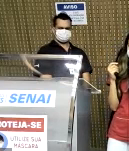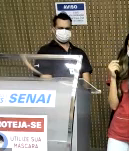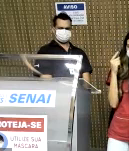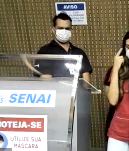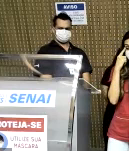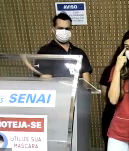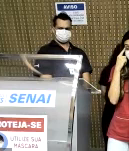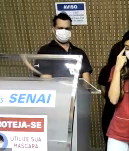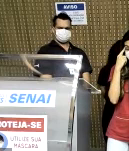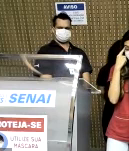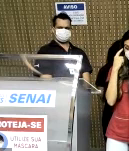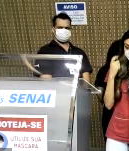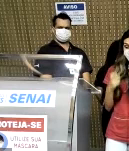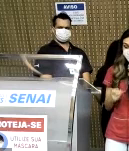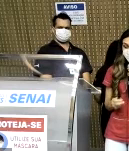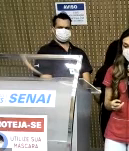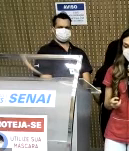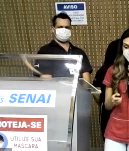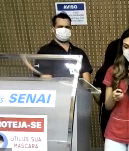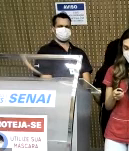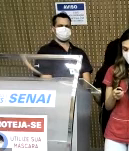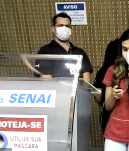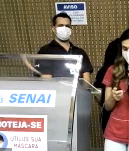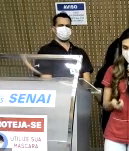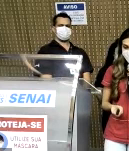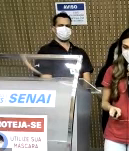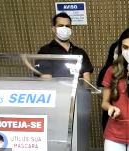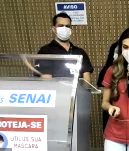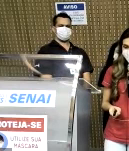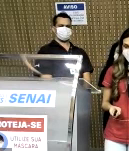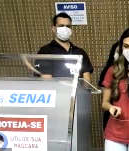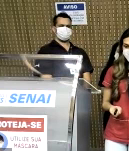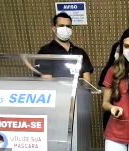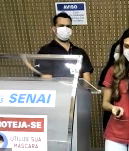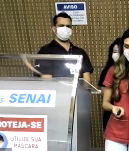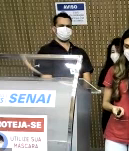avaliar o alcance dos resultados, avaliação do número de digitação com aumento dos indicadores.